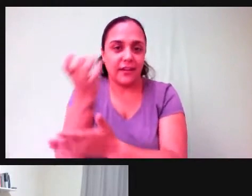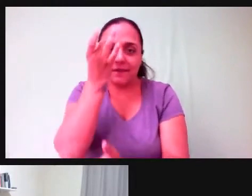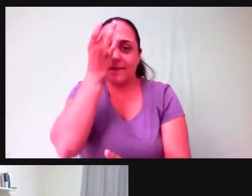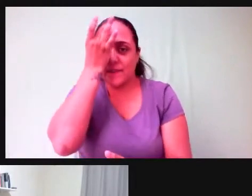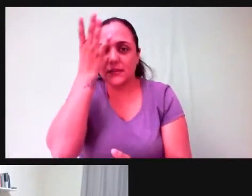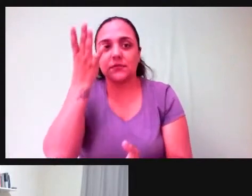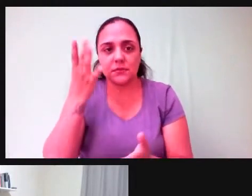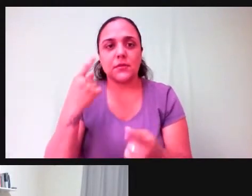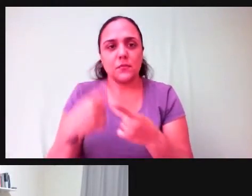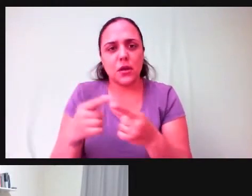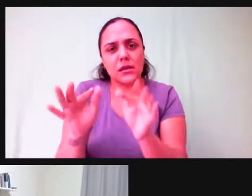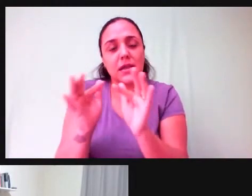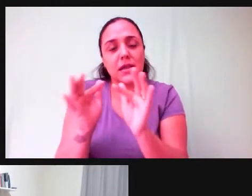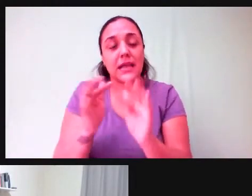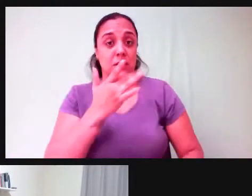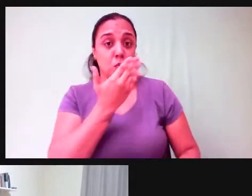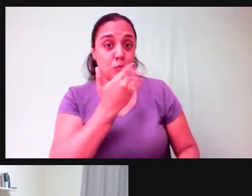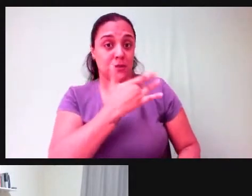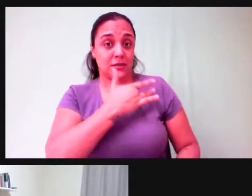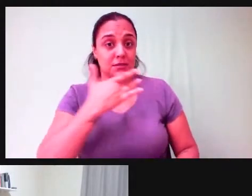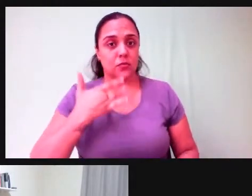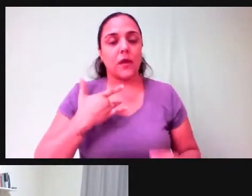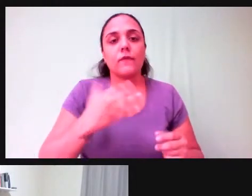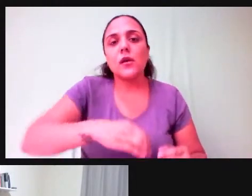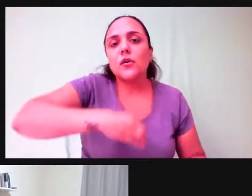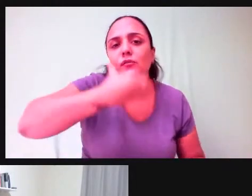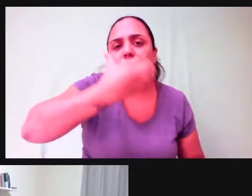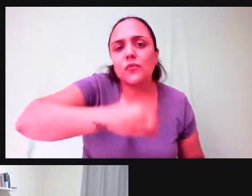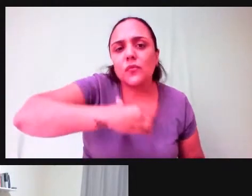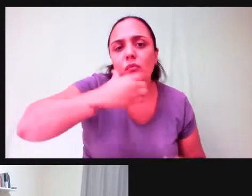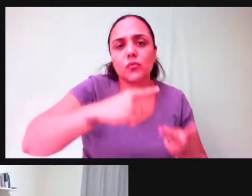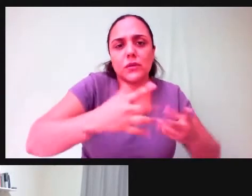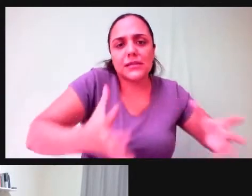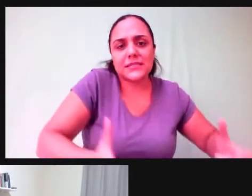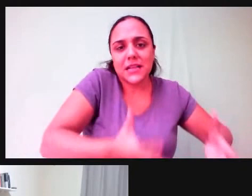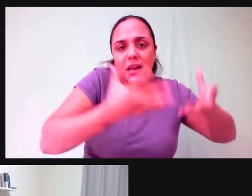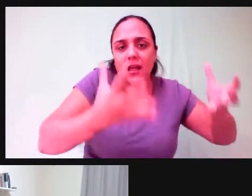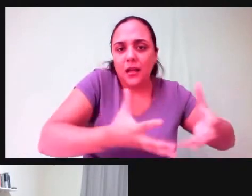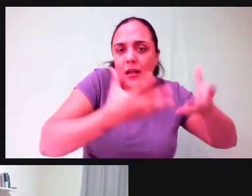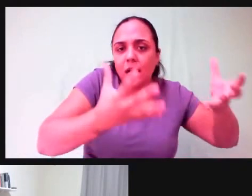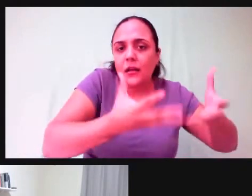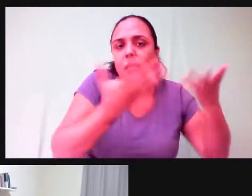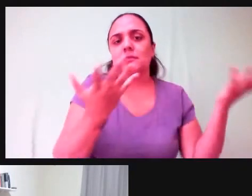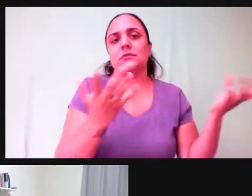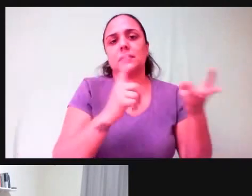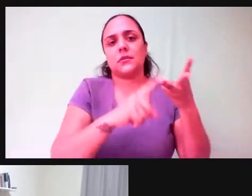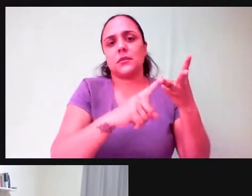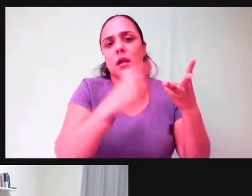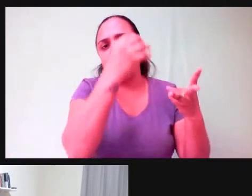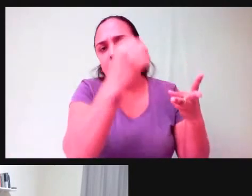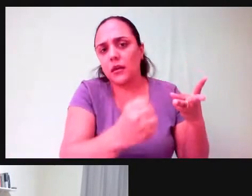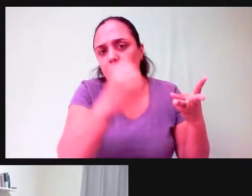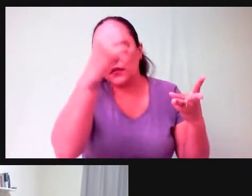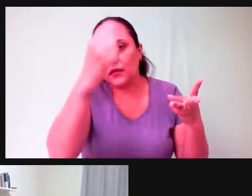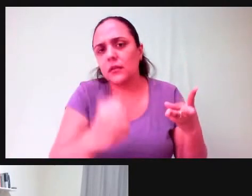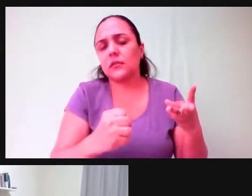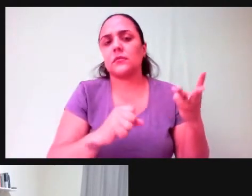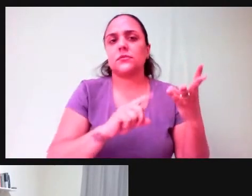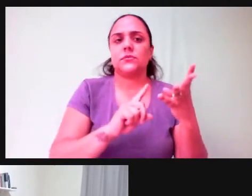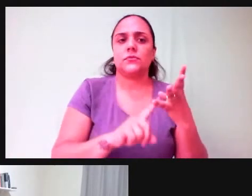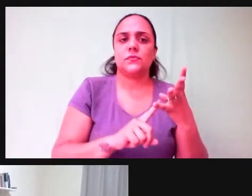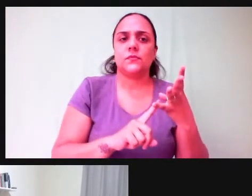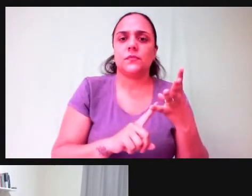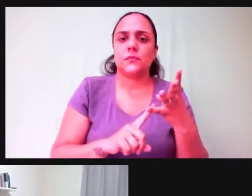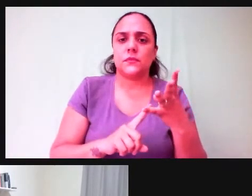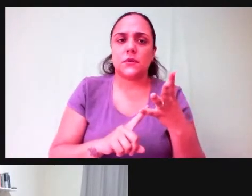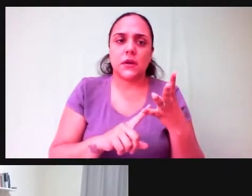para uma alimentação mais saudável, mais de frutas, vegetais, leites vegetais, aí teria que trabalhar questões,